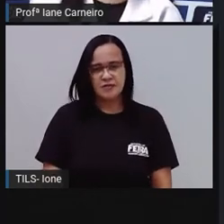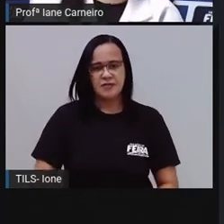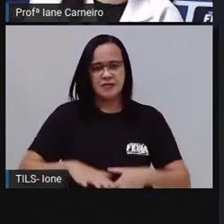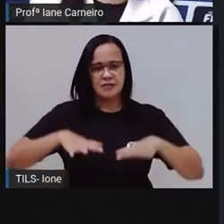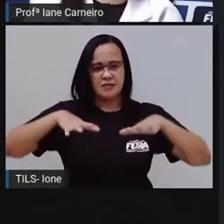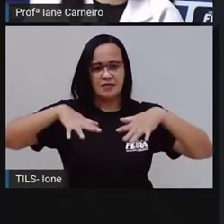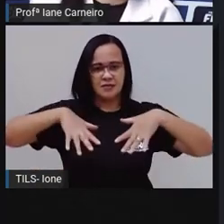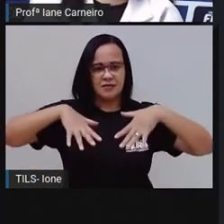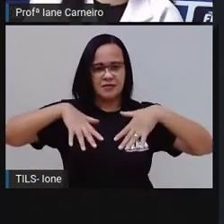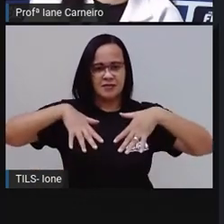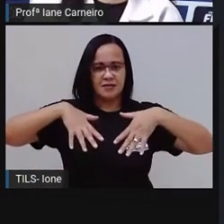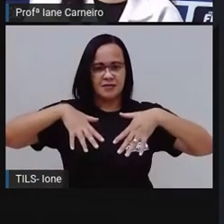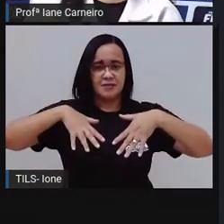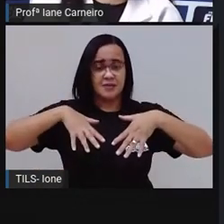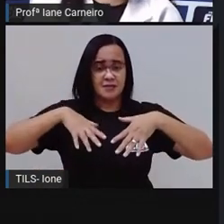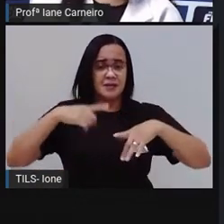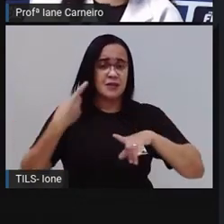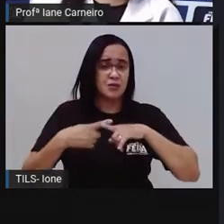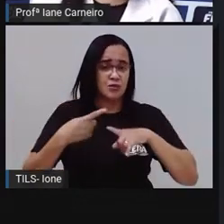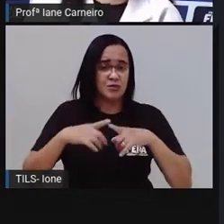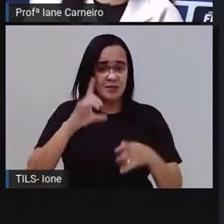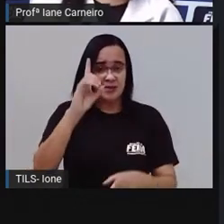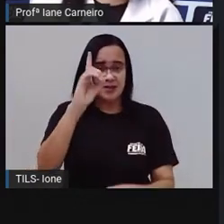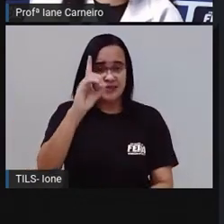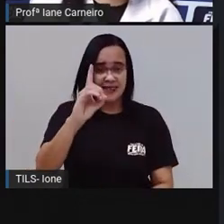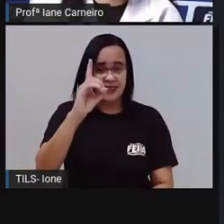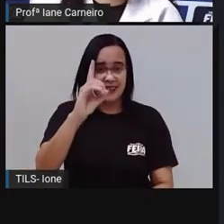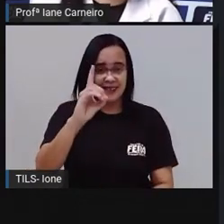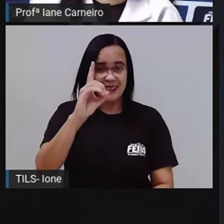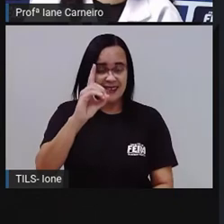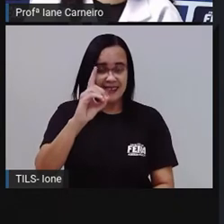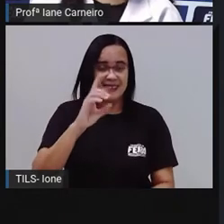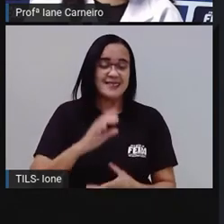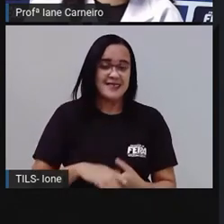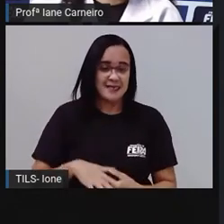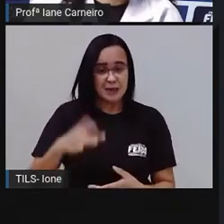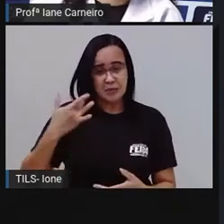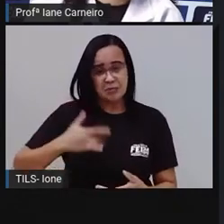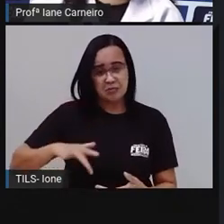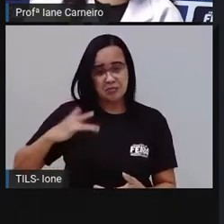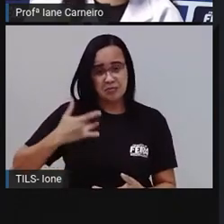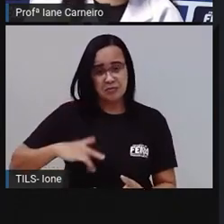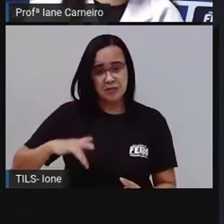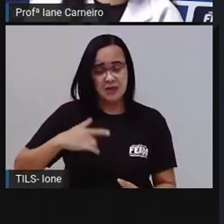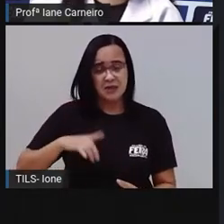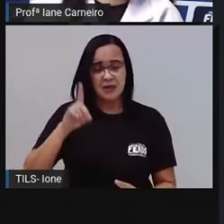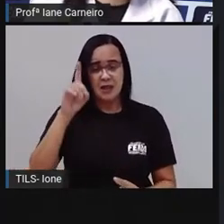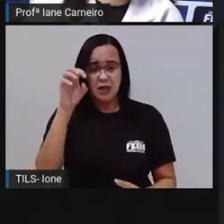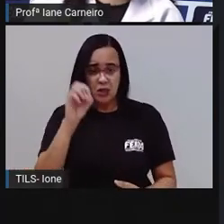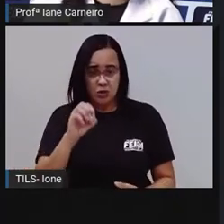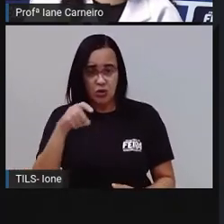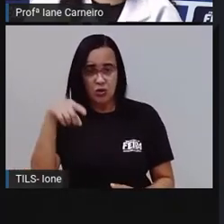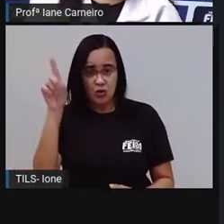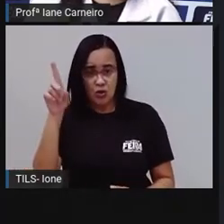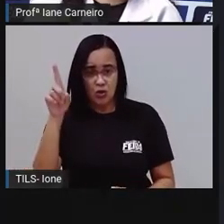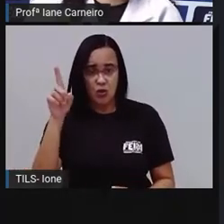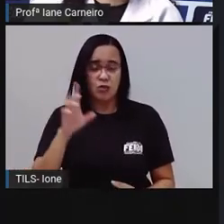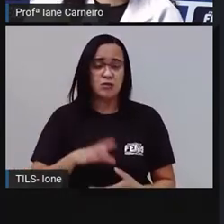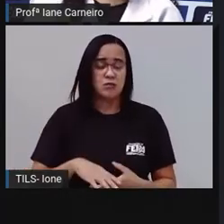A letra D, muita pena, é igual a dó. Dó, D mais dó, D,